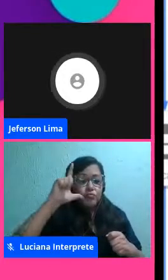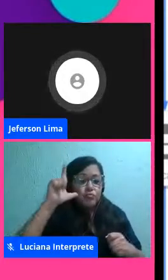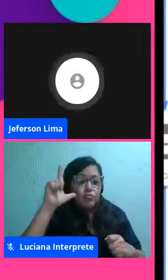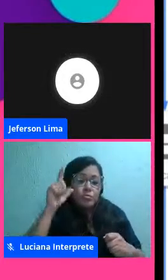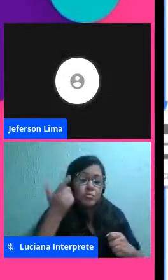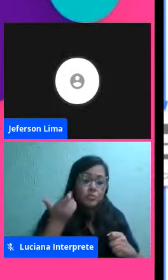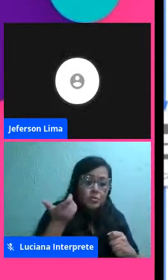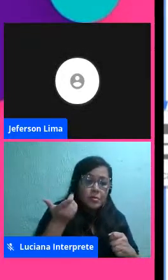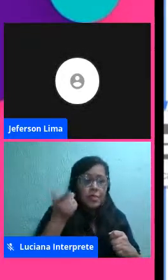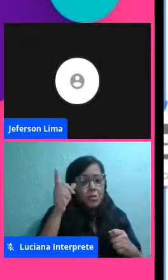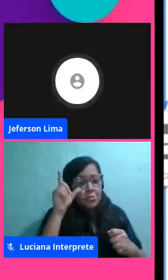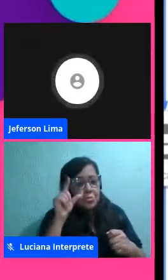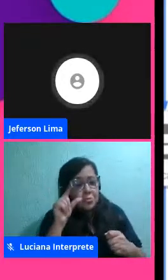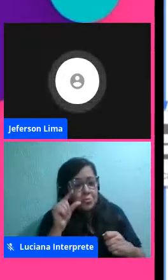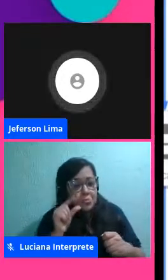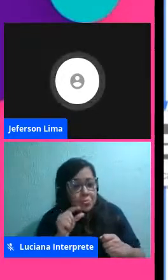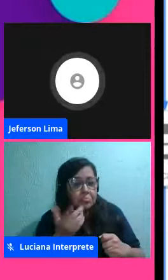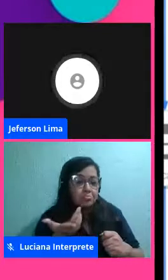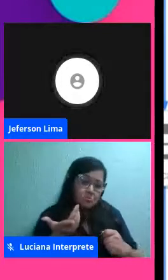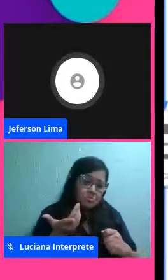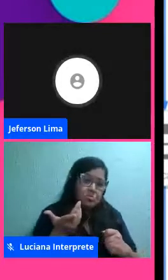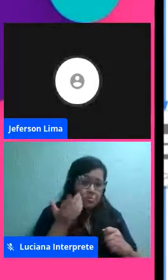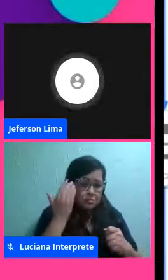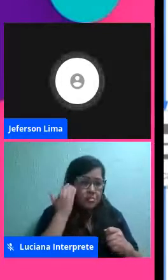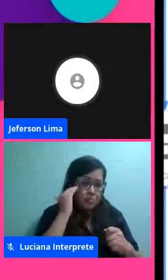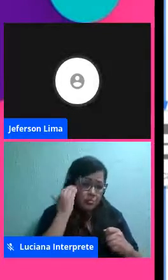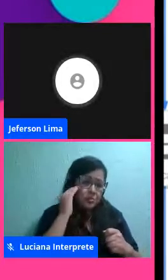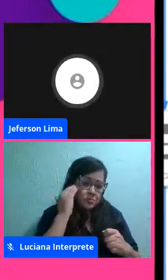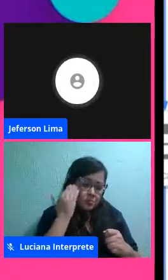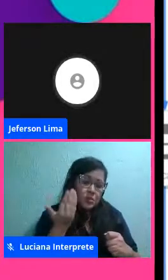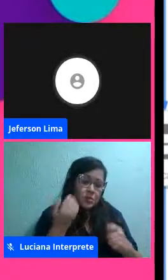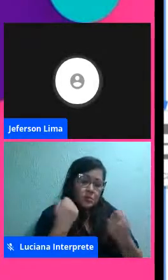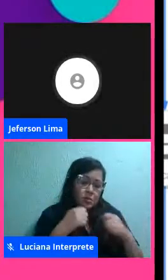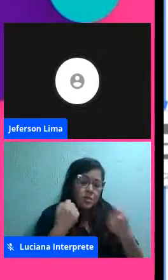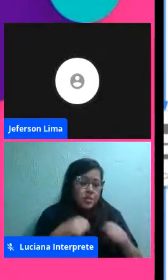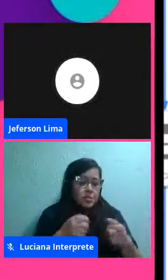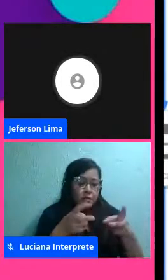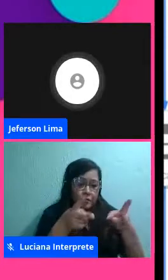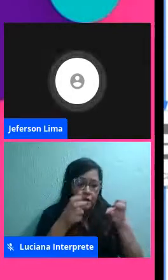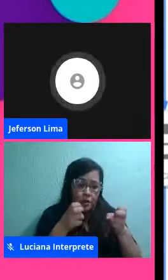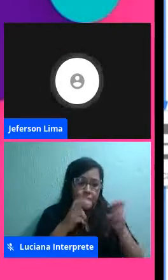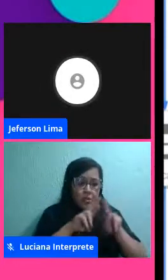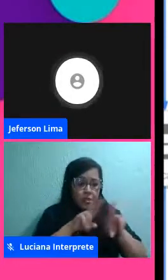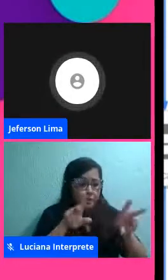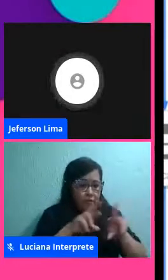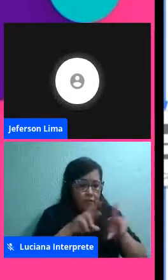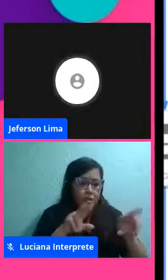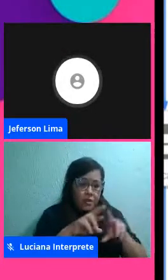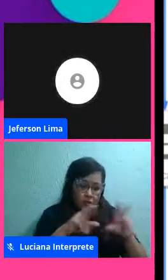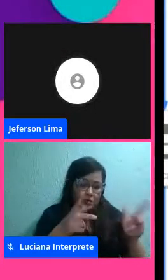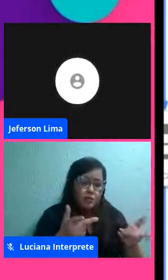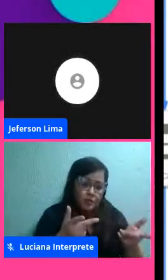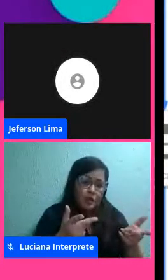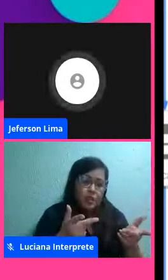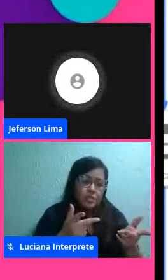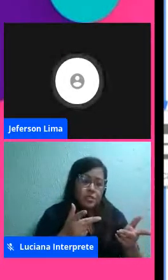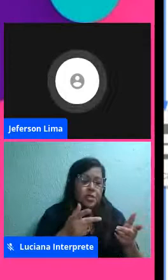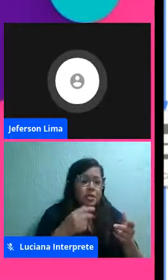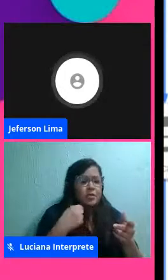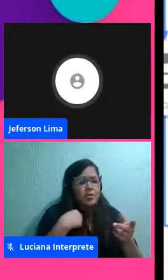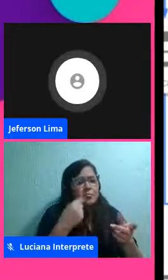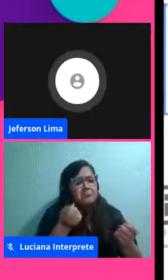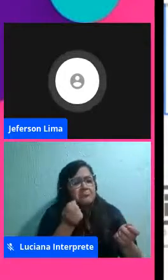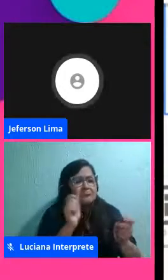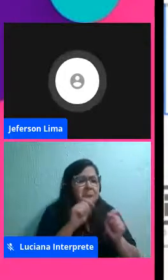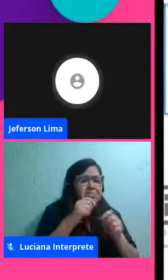era tal, então quer dizer que tem essa diferença aqui que eu estava compensando com esse tipo de dispositivo. Eu posso sim criar esse tipo de aplicação, mas a ideia